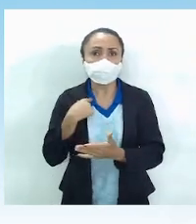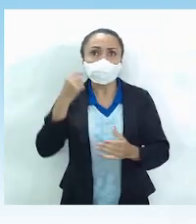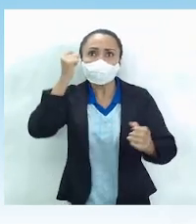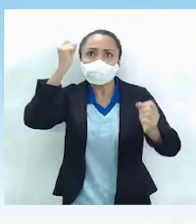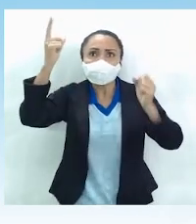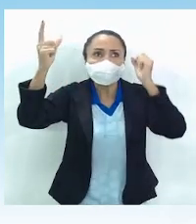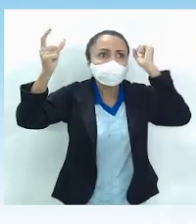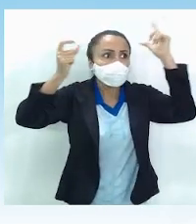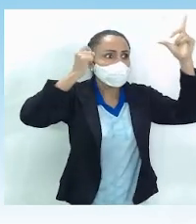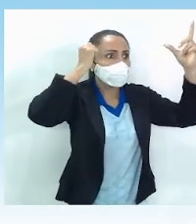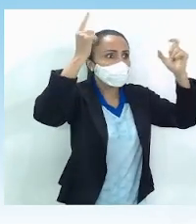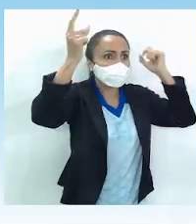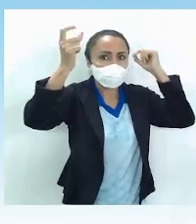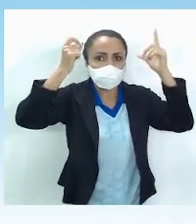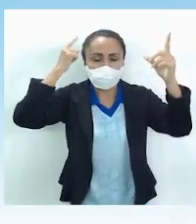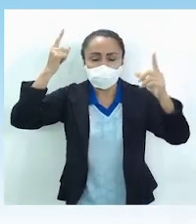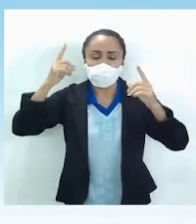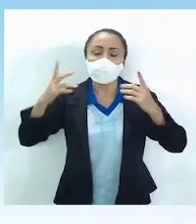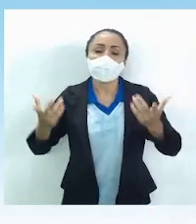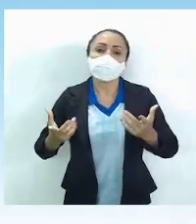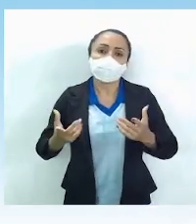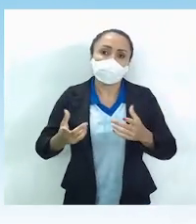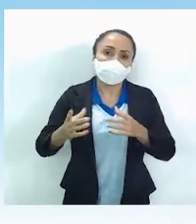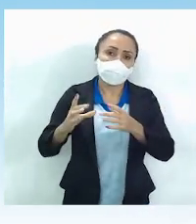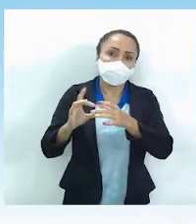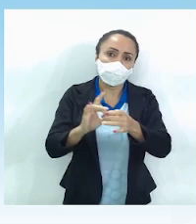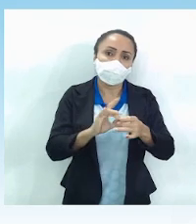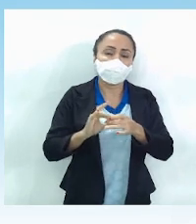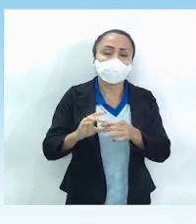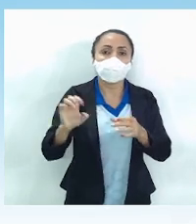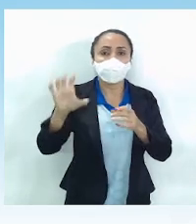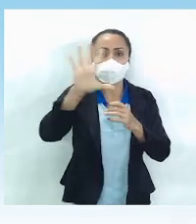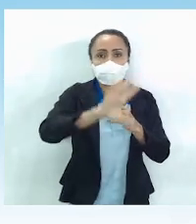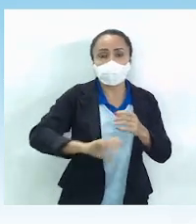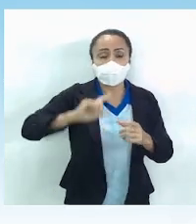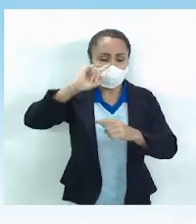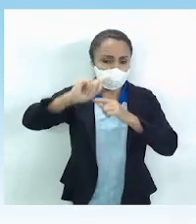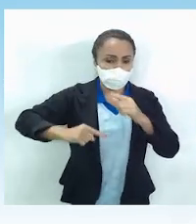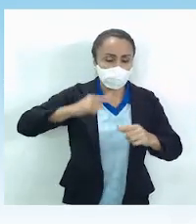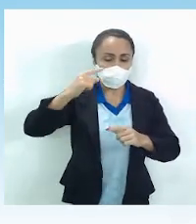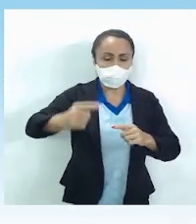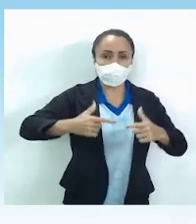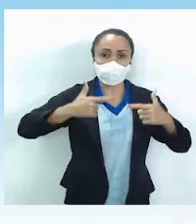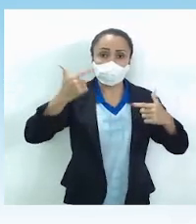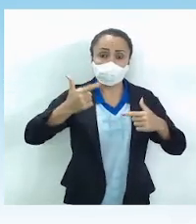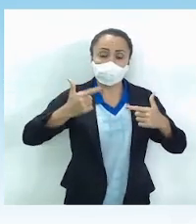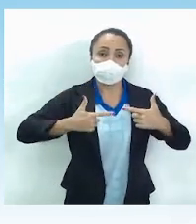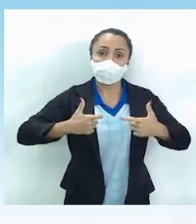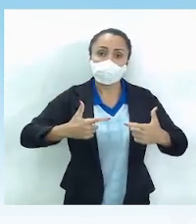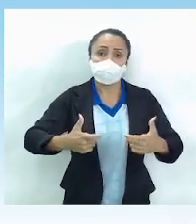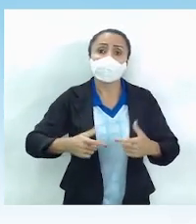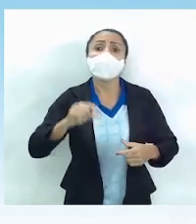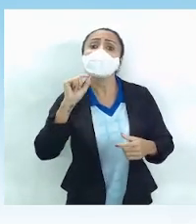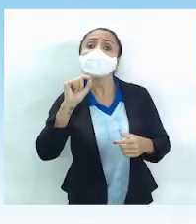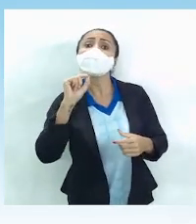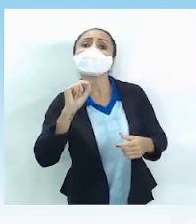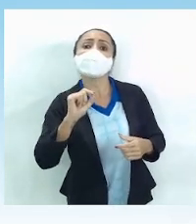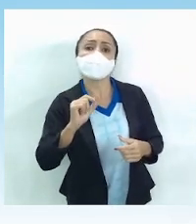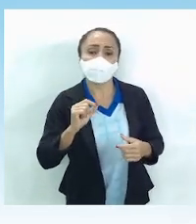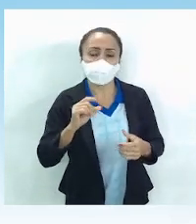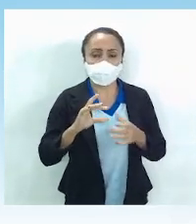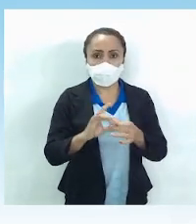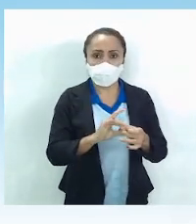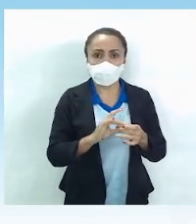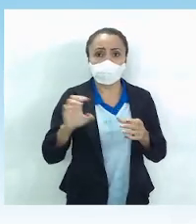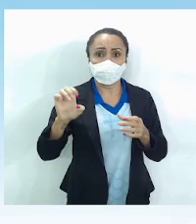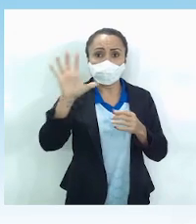da formação da União Europeia. Tá? E depois da Segunda Guerra foi assinado o que seria a União Europeia. Pois a